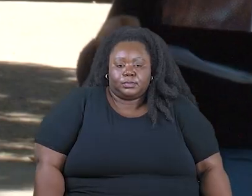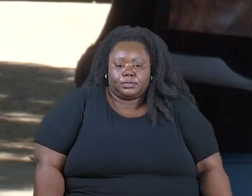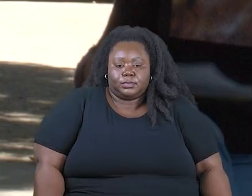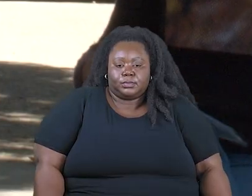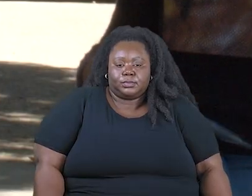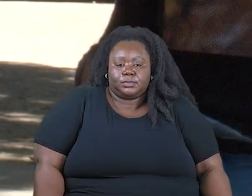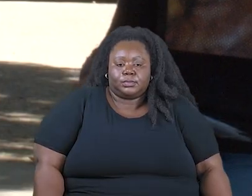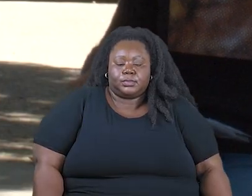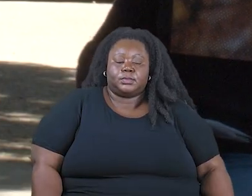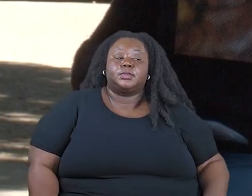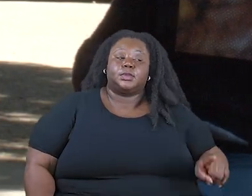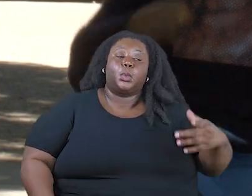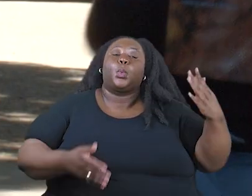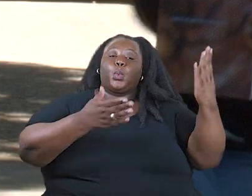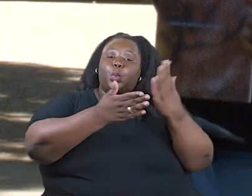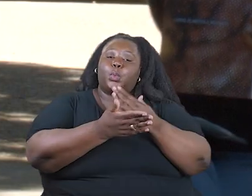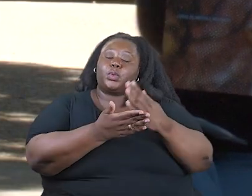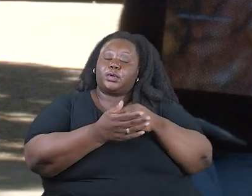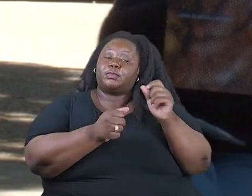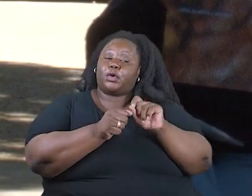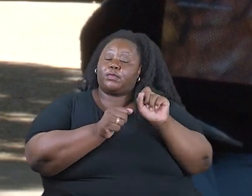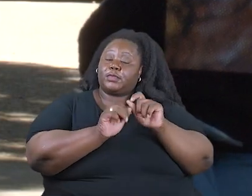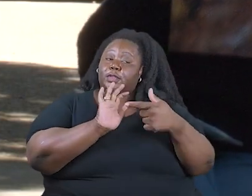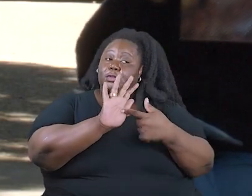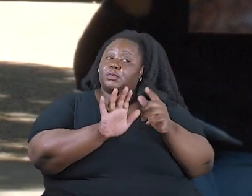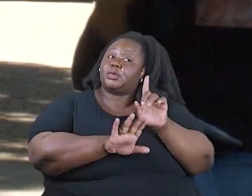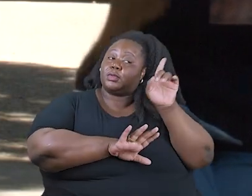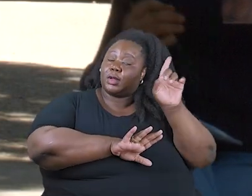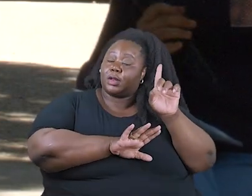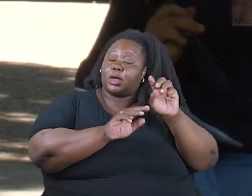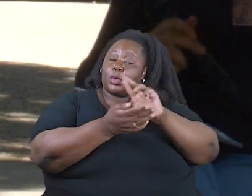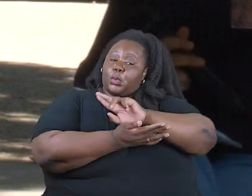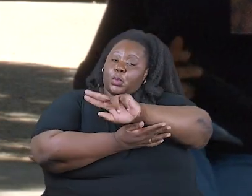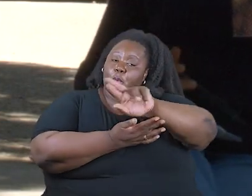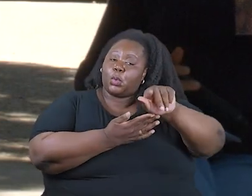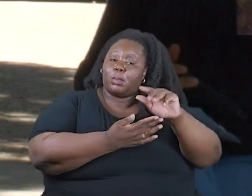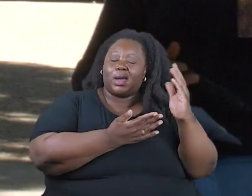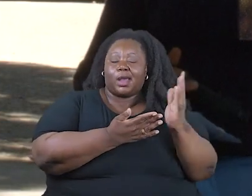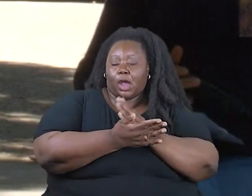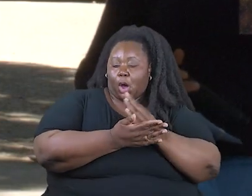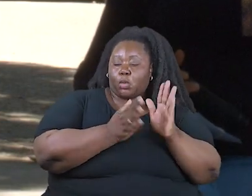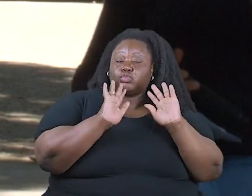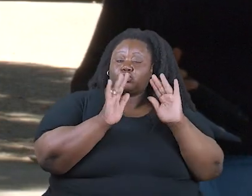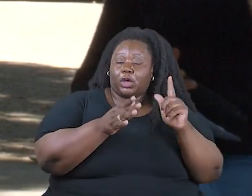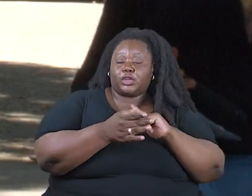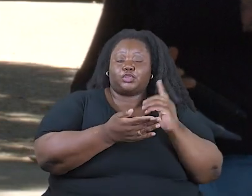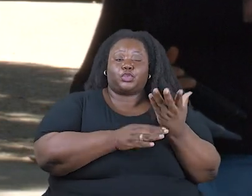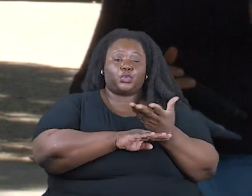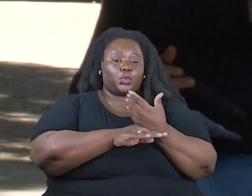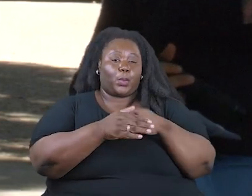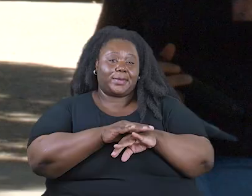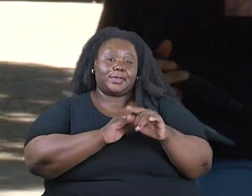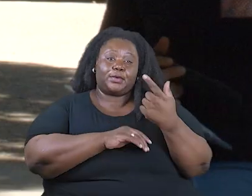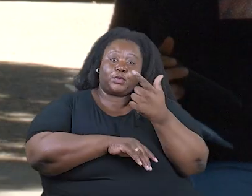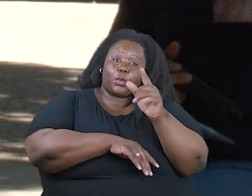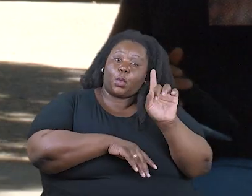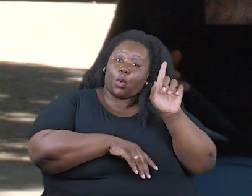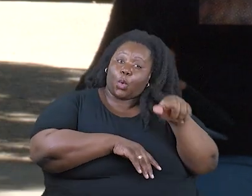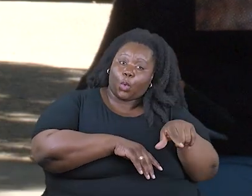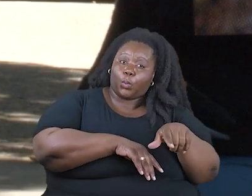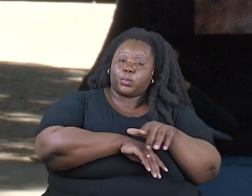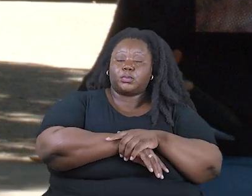Esse livro aqui é um catálogo da exposição que eu fiz lá no museu com múltiplos, alguns que já tinha no acervo e outros